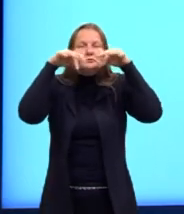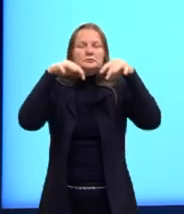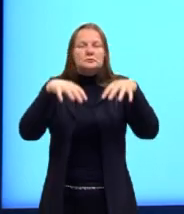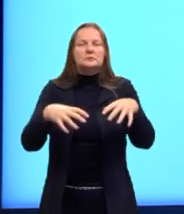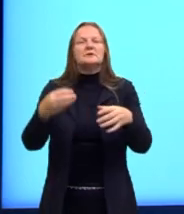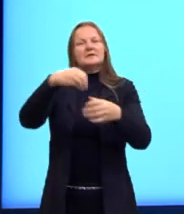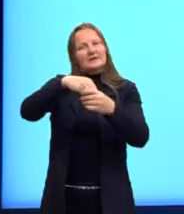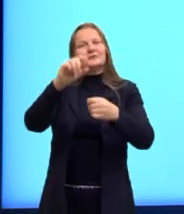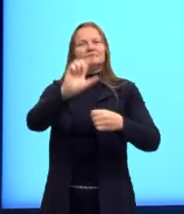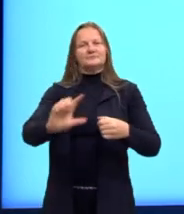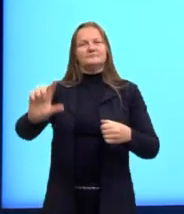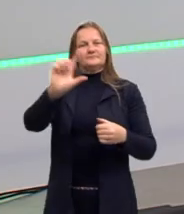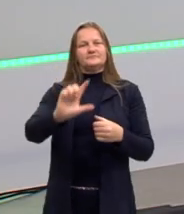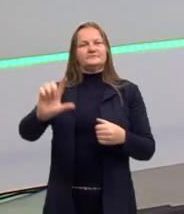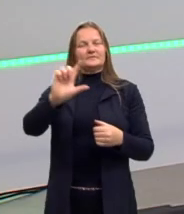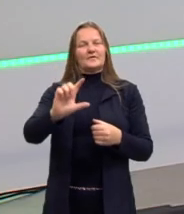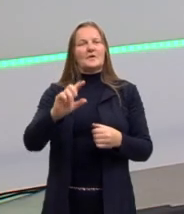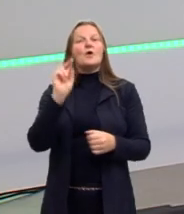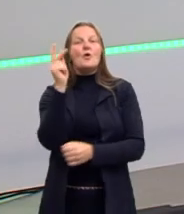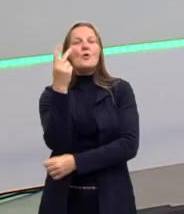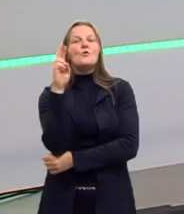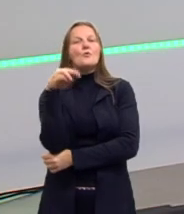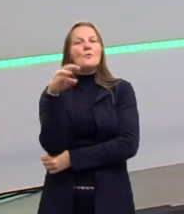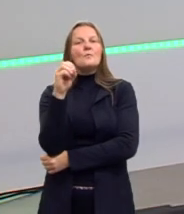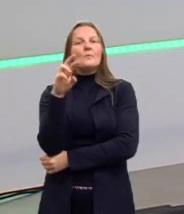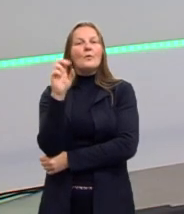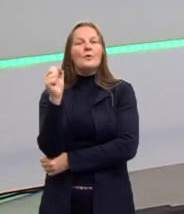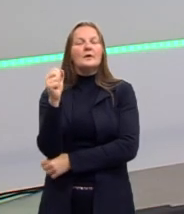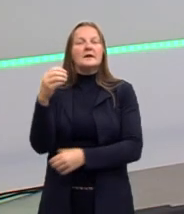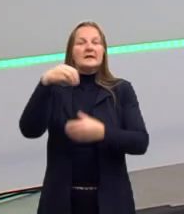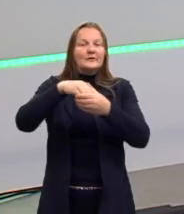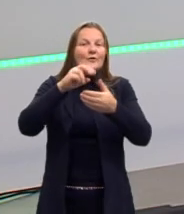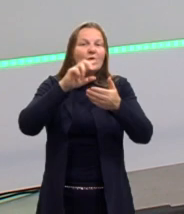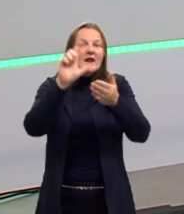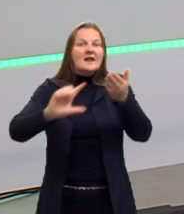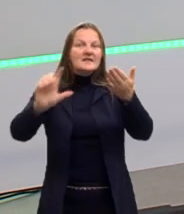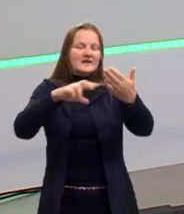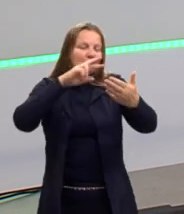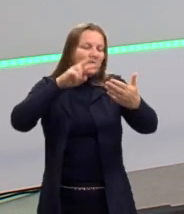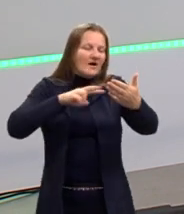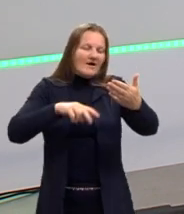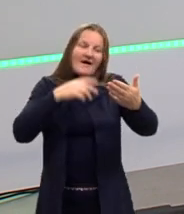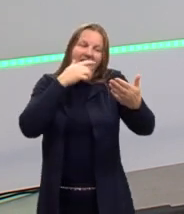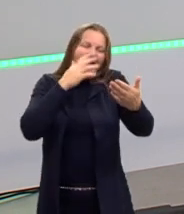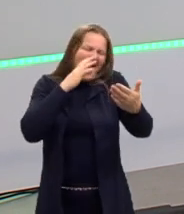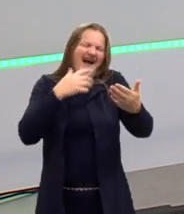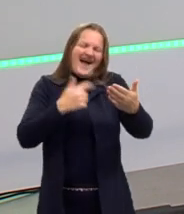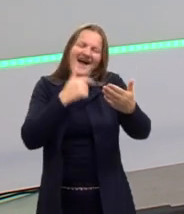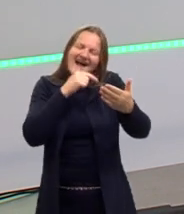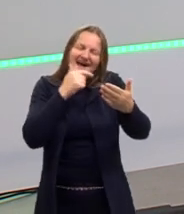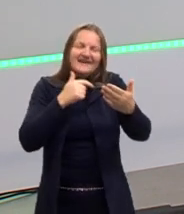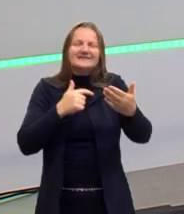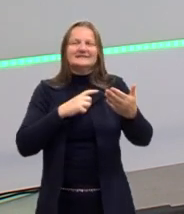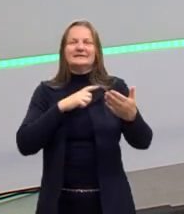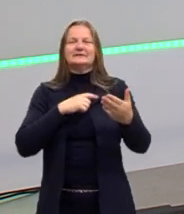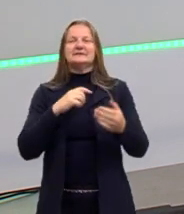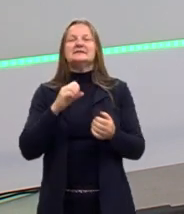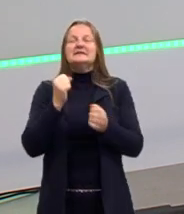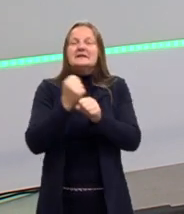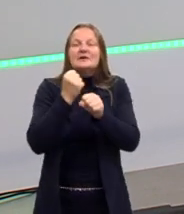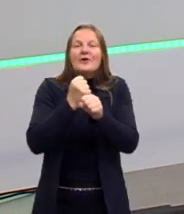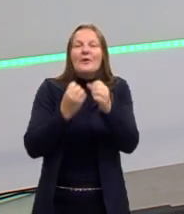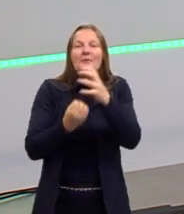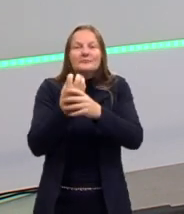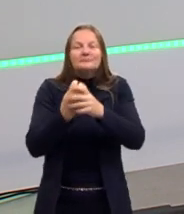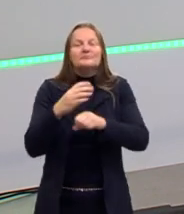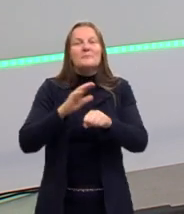então o humor aqui vai se referir exatamente a esse tom que as obras vão ter a gente pode dizer que uma obra ela é